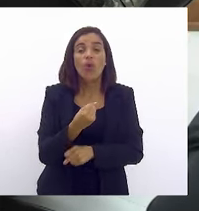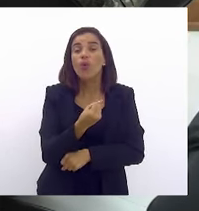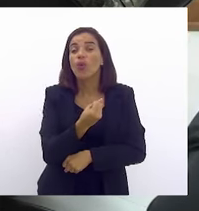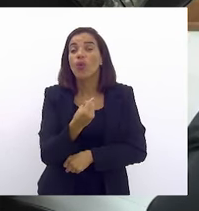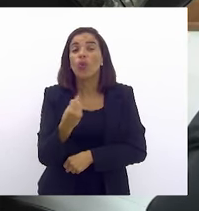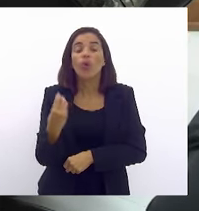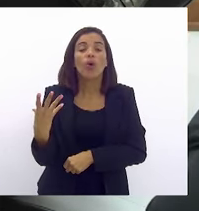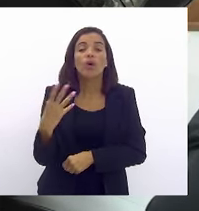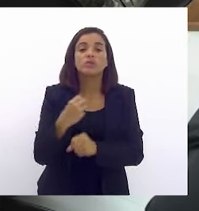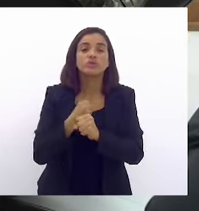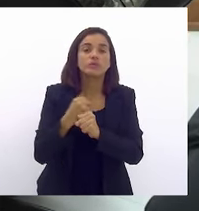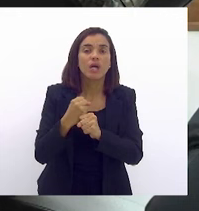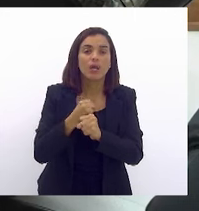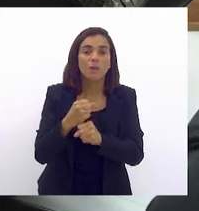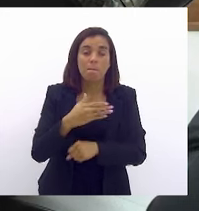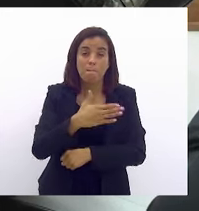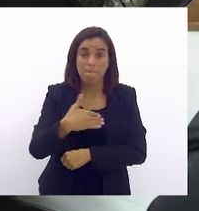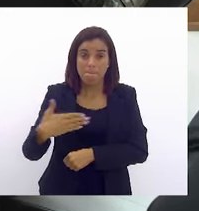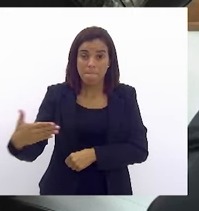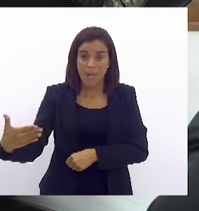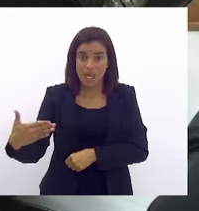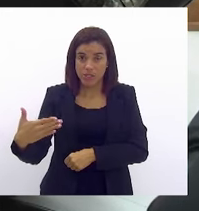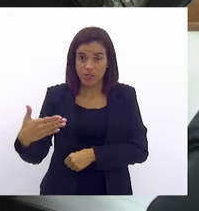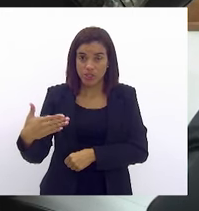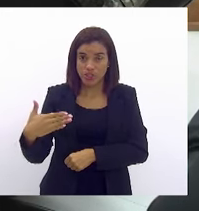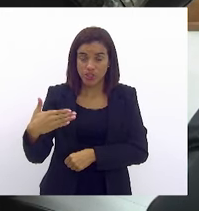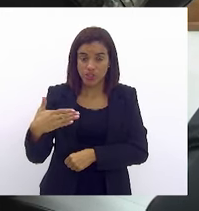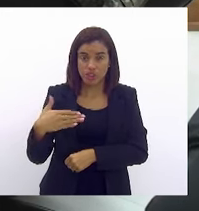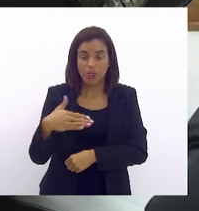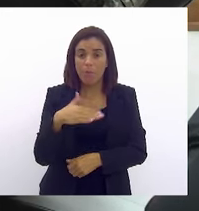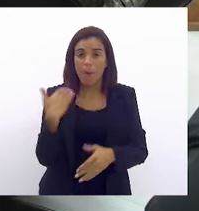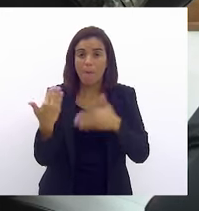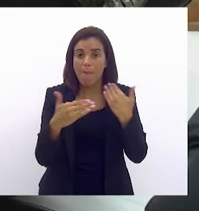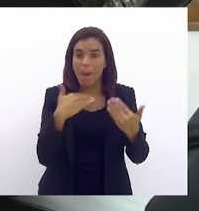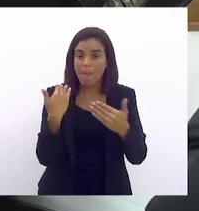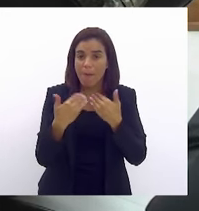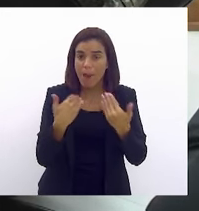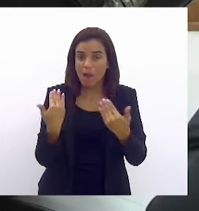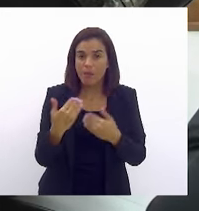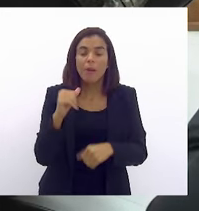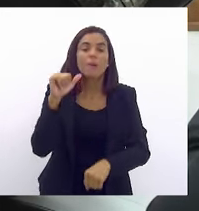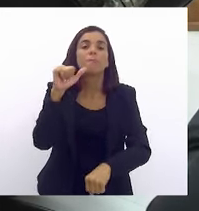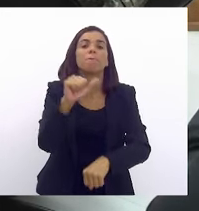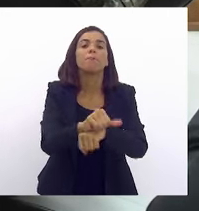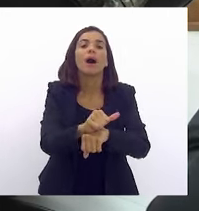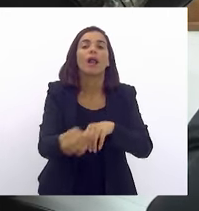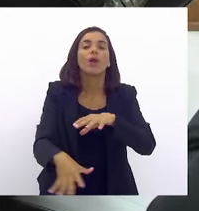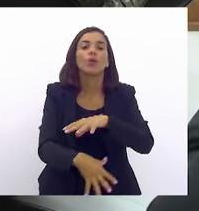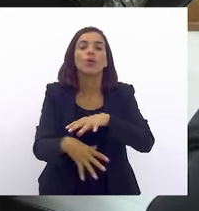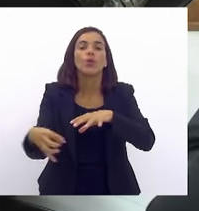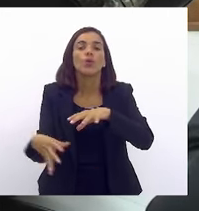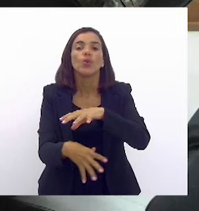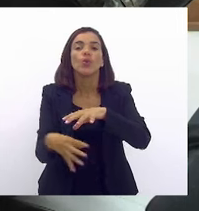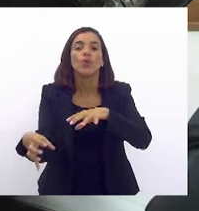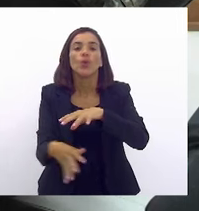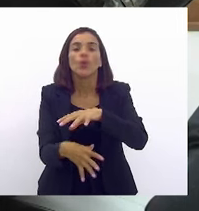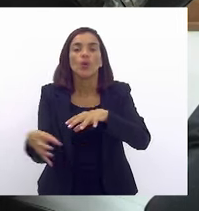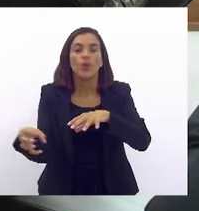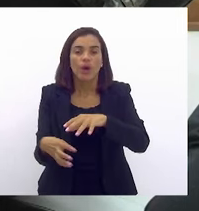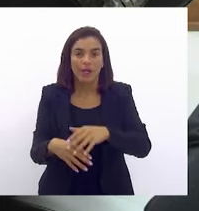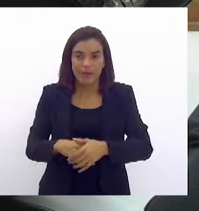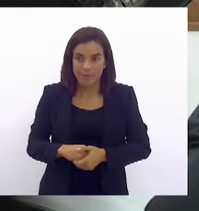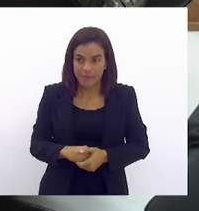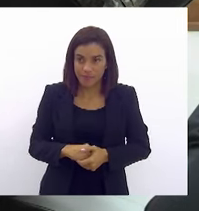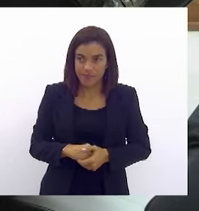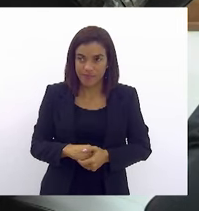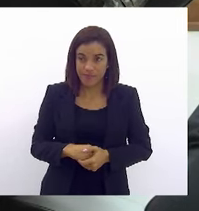lagoa? Todo ano a gente tinha, quantos anos? Porque pararam de dragar, porque não, a última grande mortandade